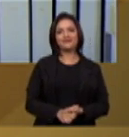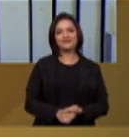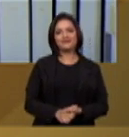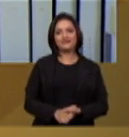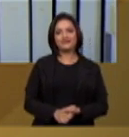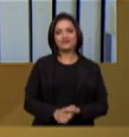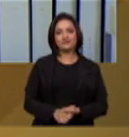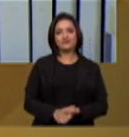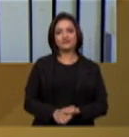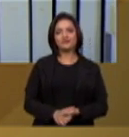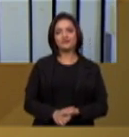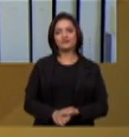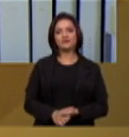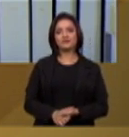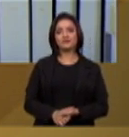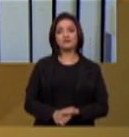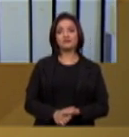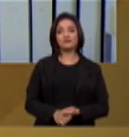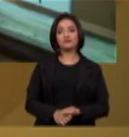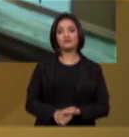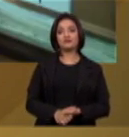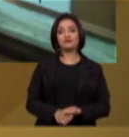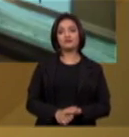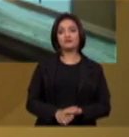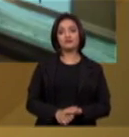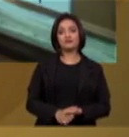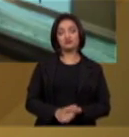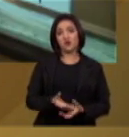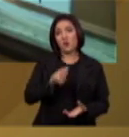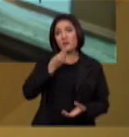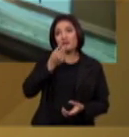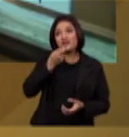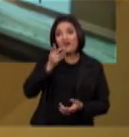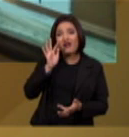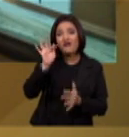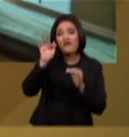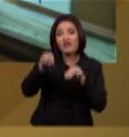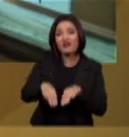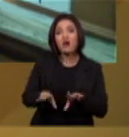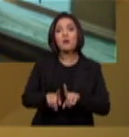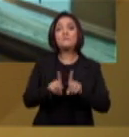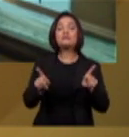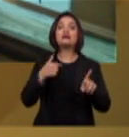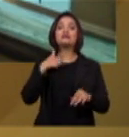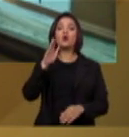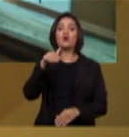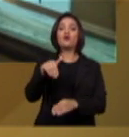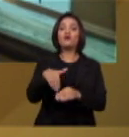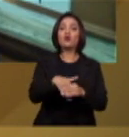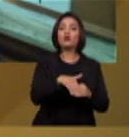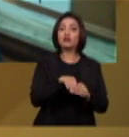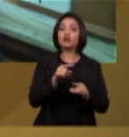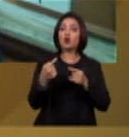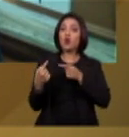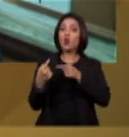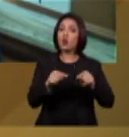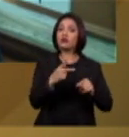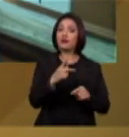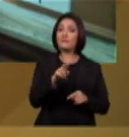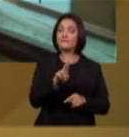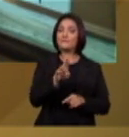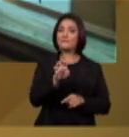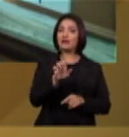Presidente, poderia usar a palavra no final. É que votei apenas quanto à